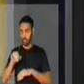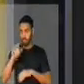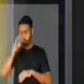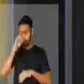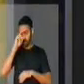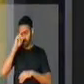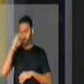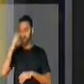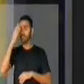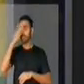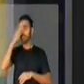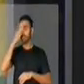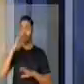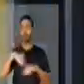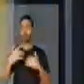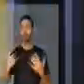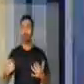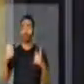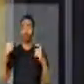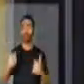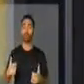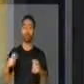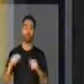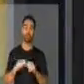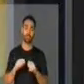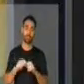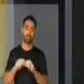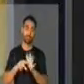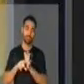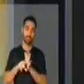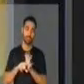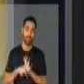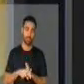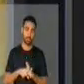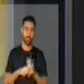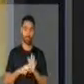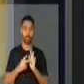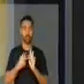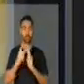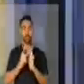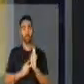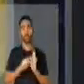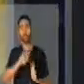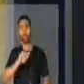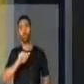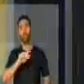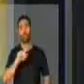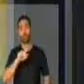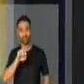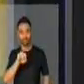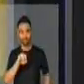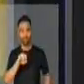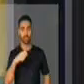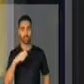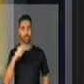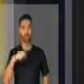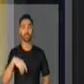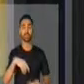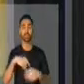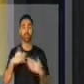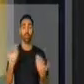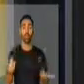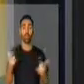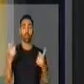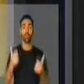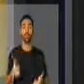quando e onde ele vai realizar esse procedimento. A gente até batizou de um projeto Waze. O paciente tem que saber quando e onde ele vai